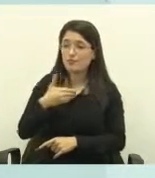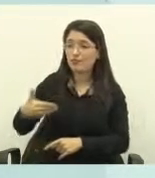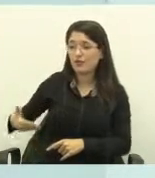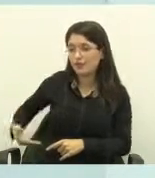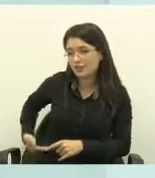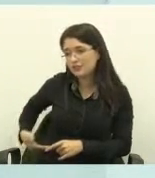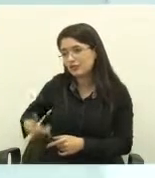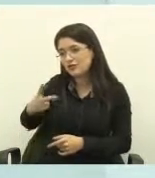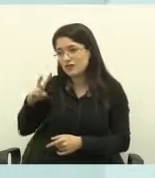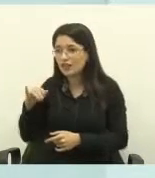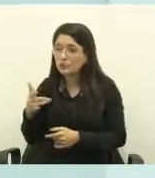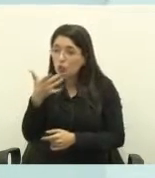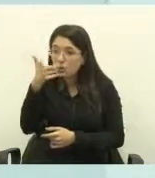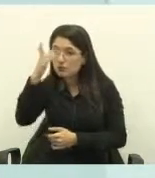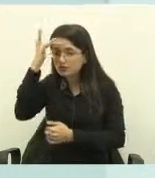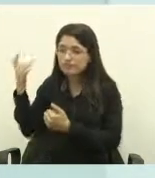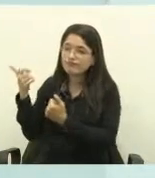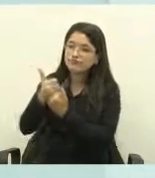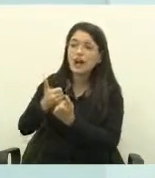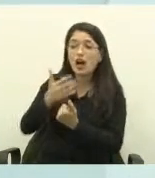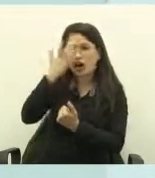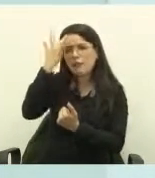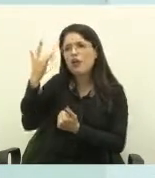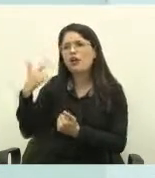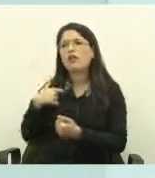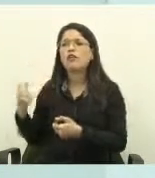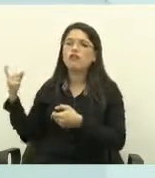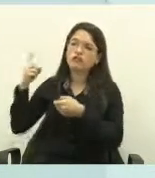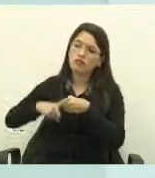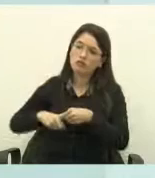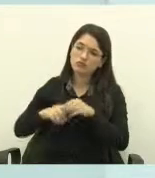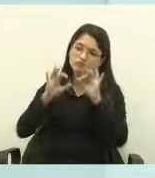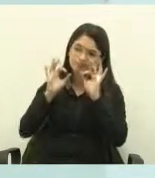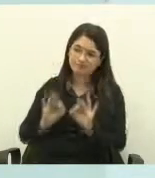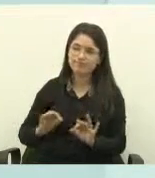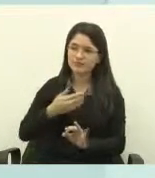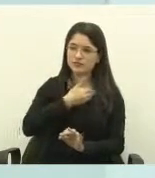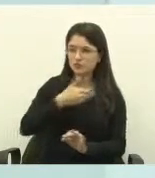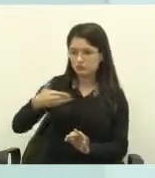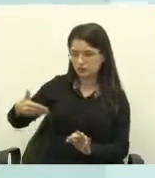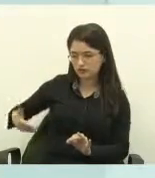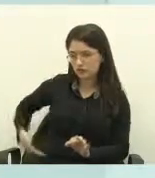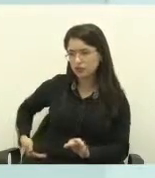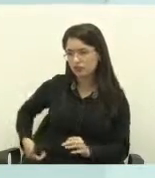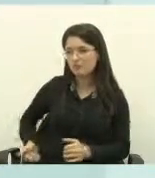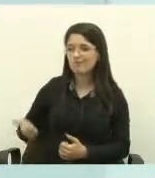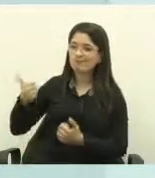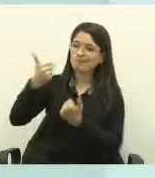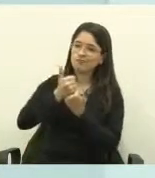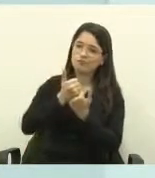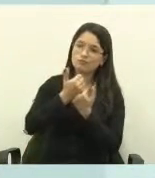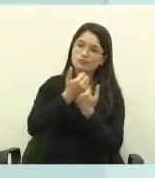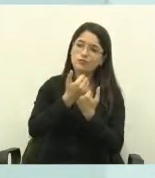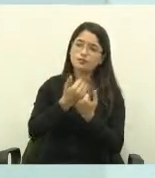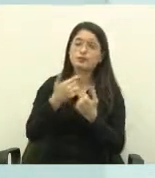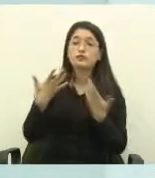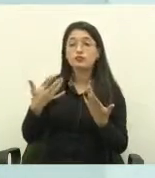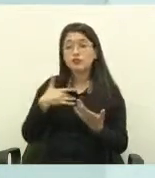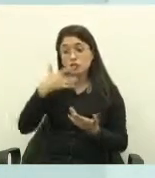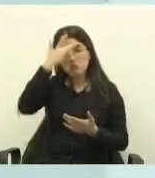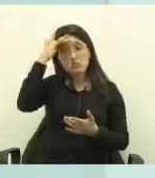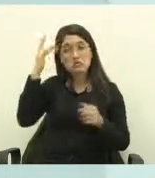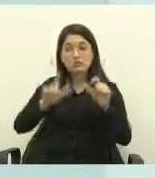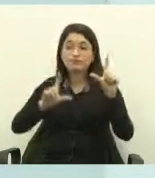estarei assumindo aí a nossa responsabilidade e presidindo a sessão. Eu faço, de conhecimento, o telespectador que está assistindo a